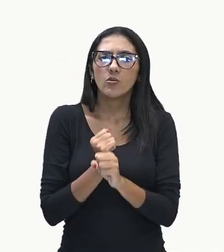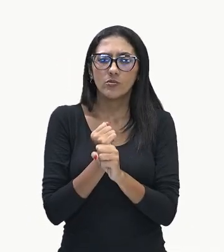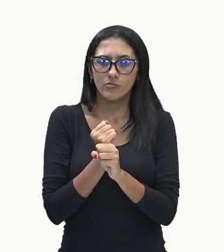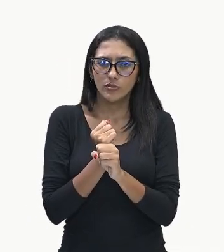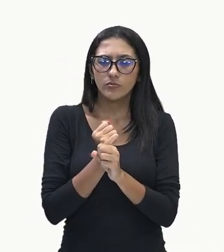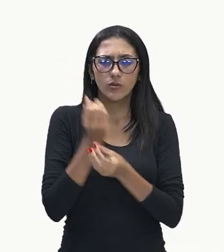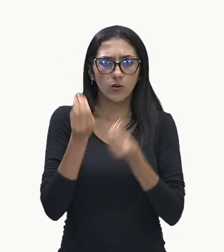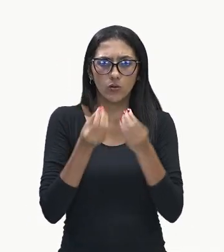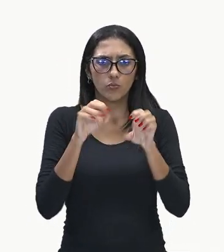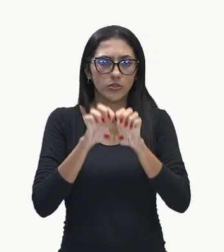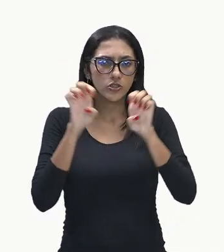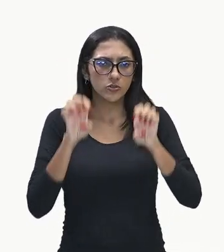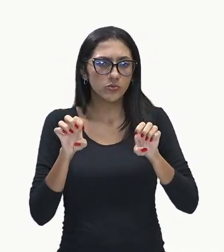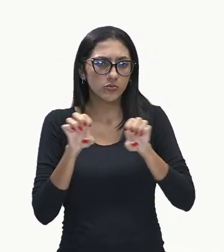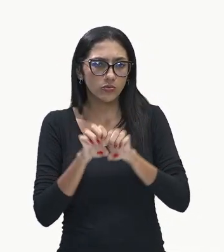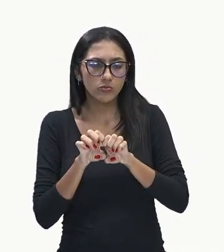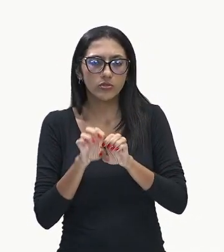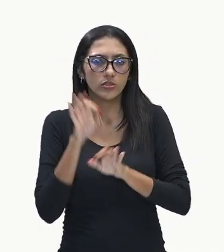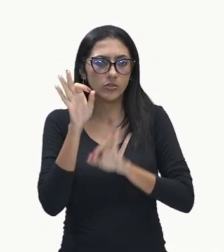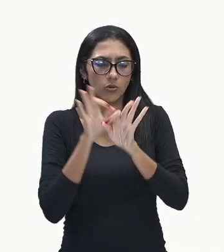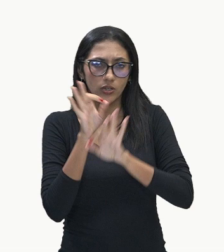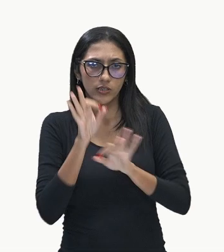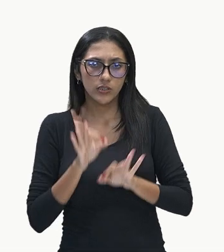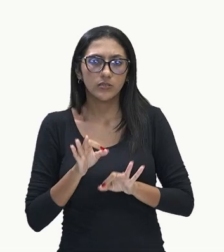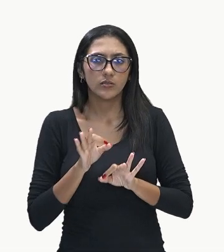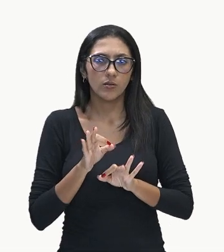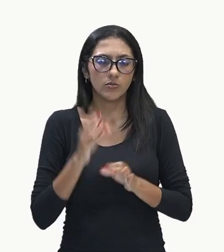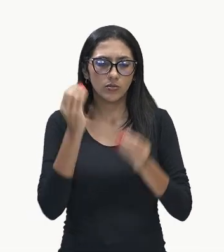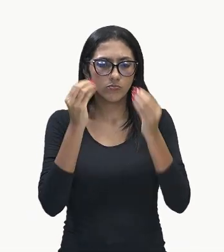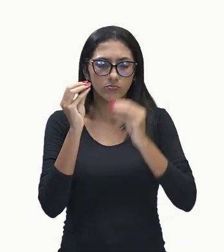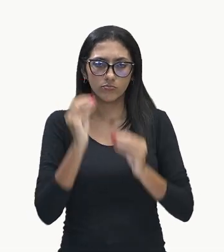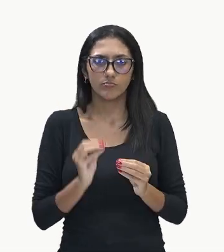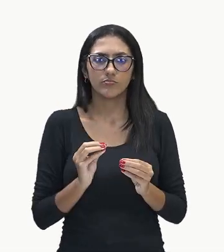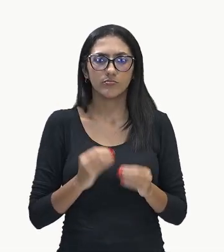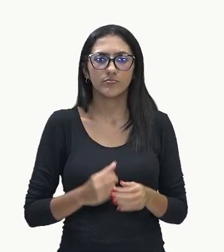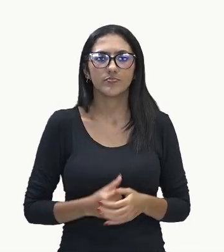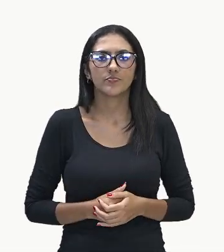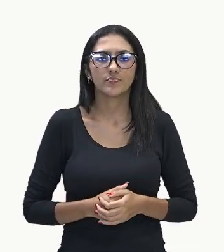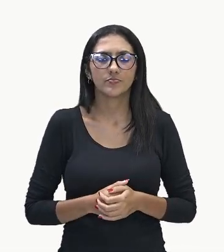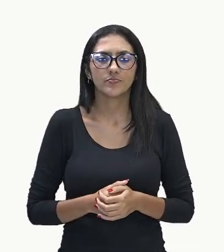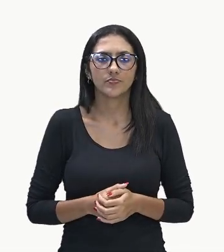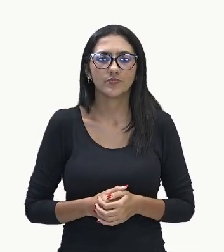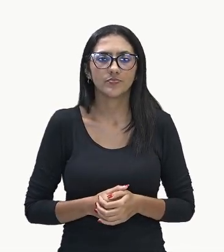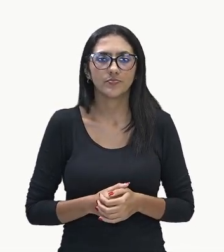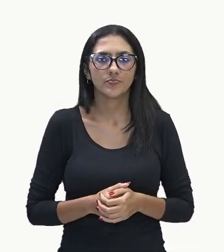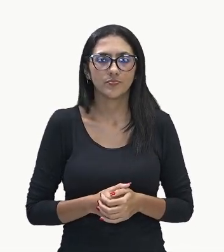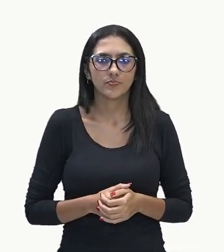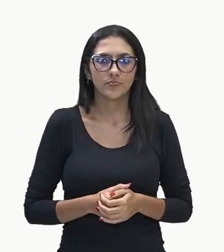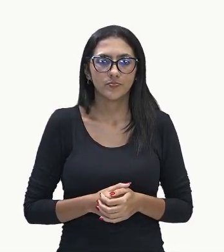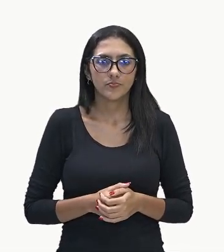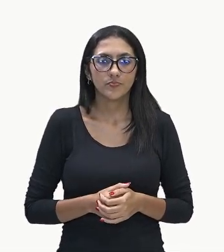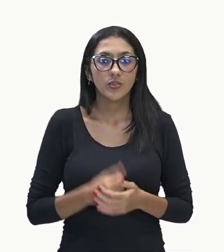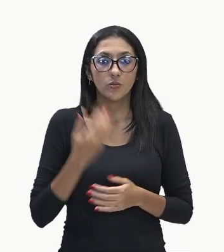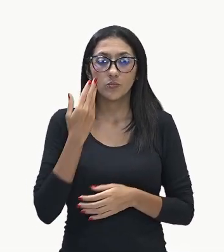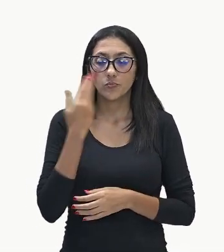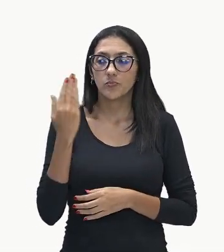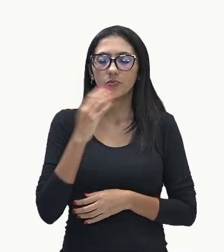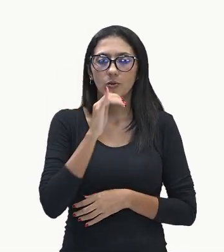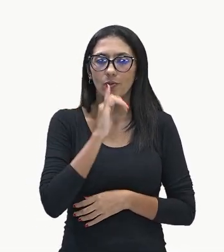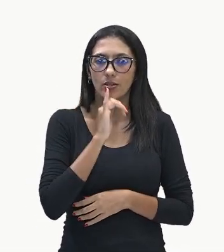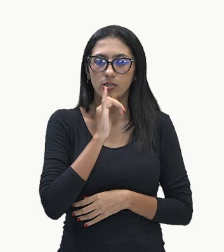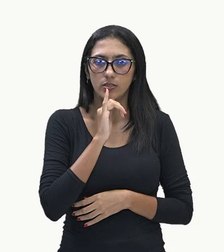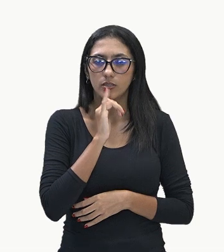à resolução de equação do primeiro grau. E a nossa primeira equação é 6x igual